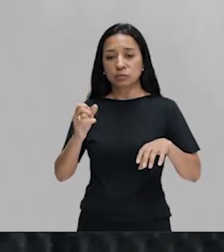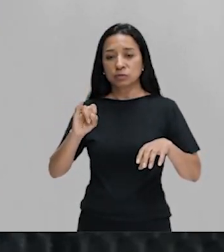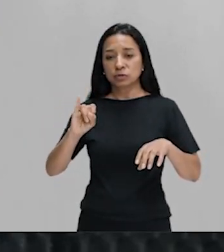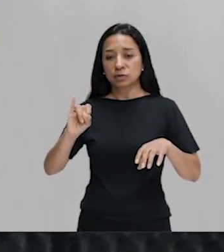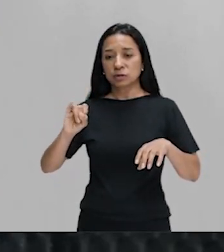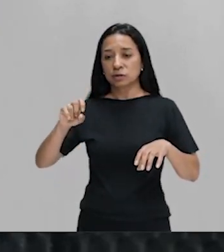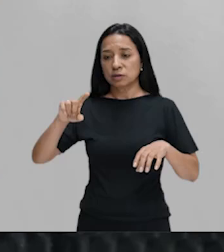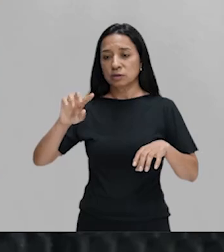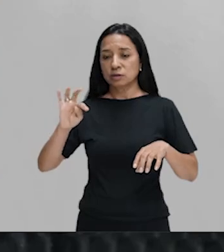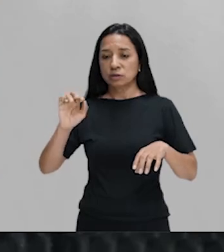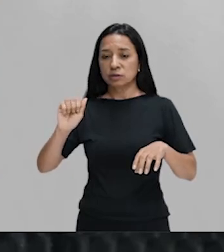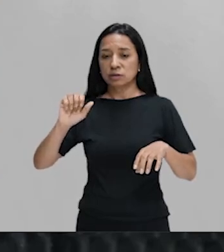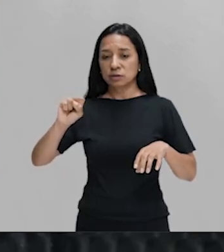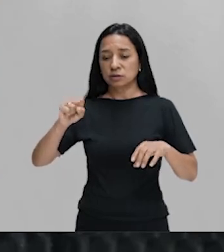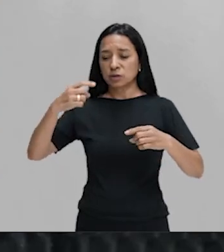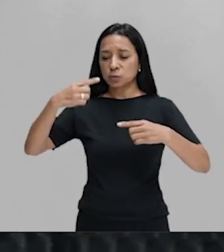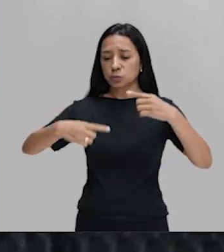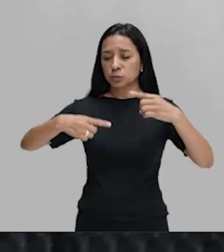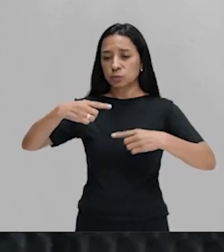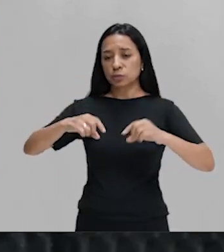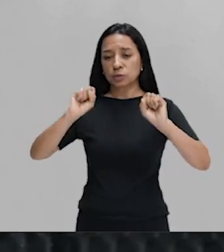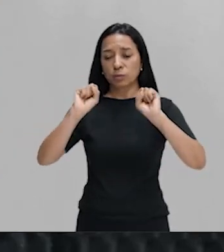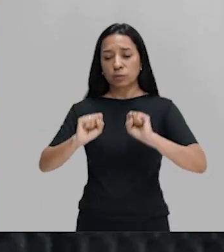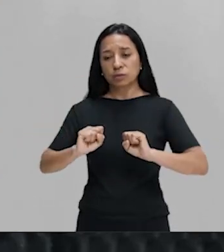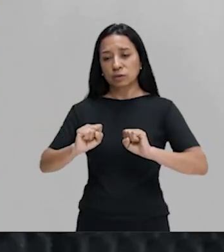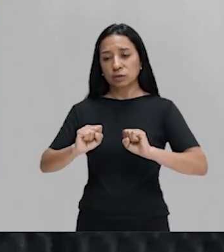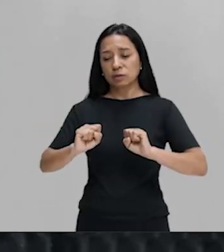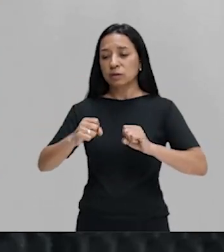disputam espaços territoriais dentro do Oriente